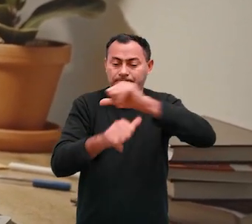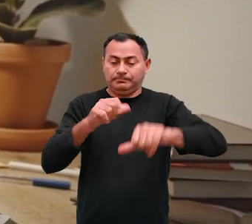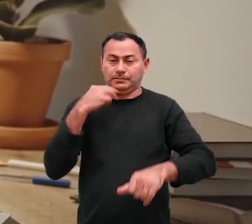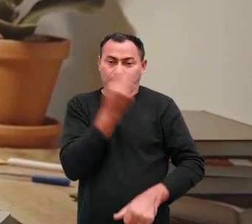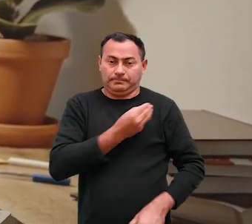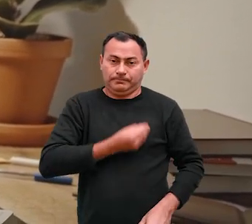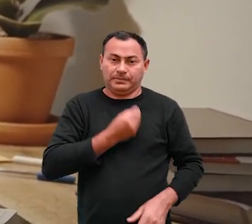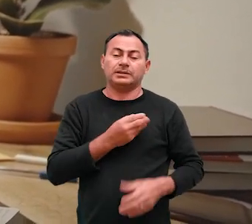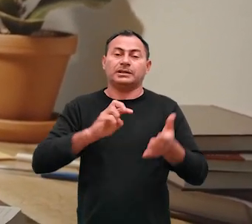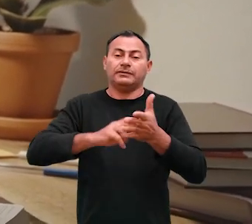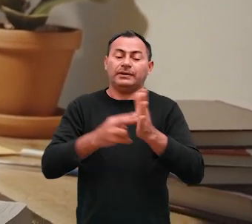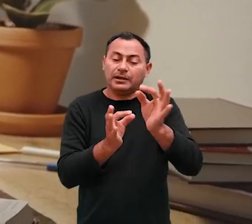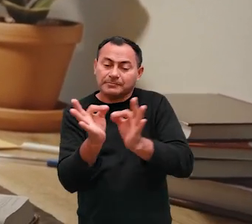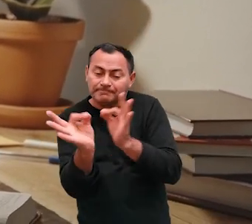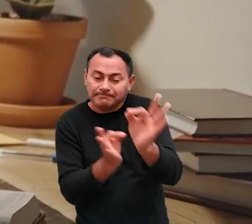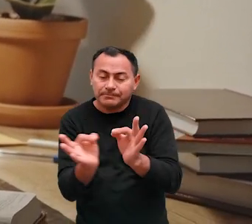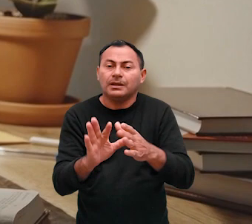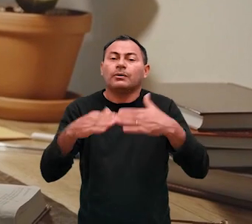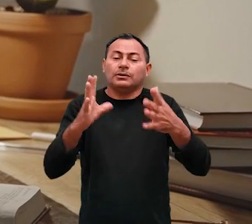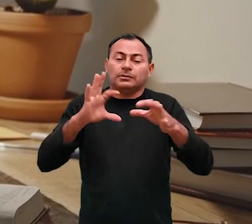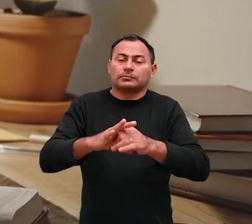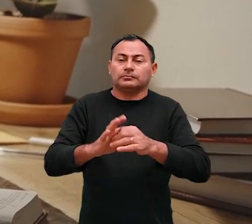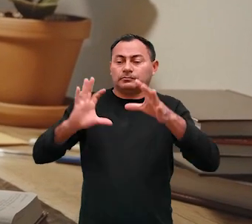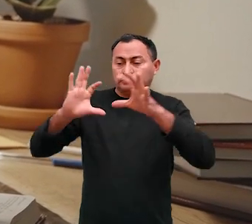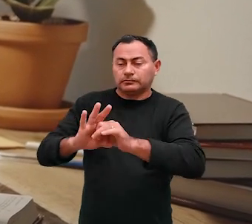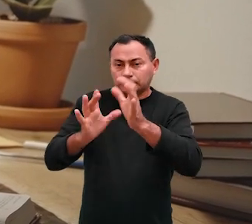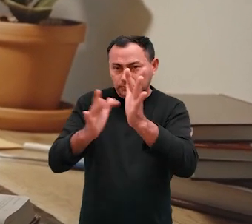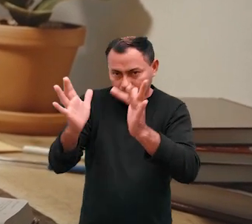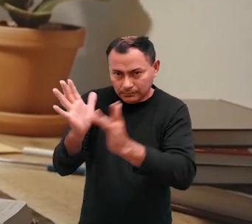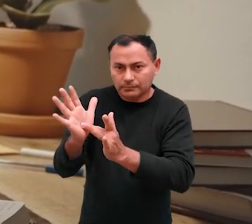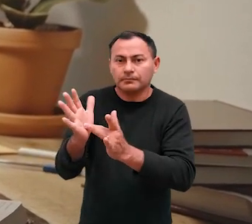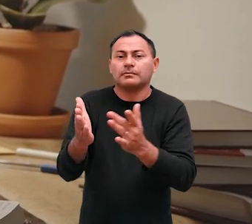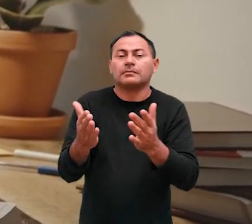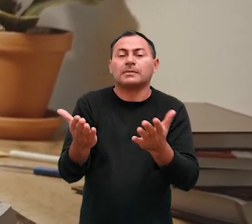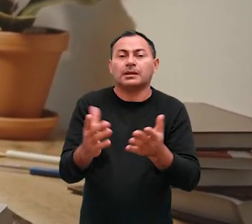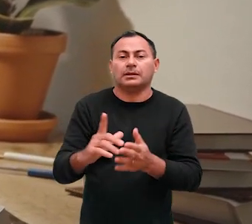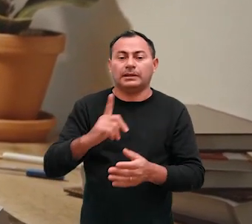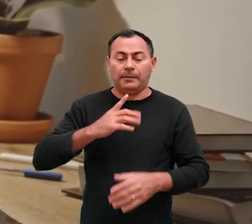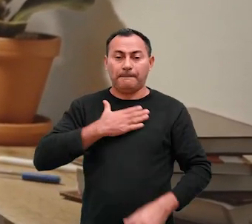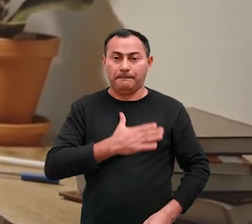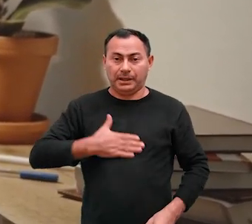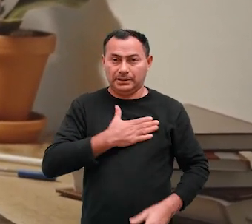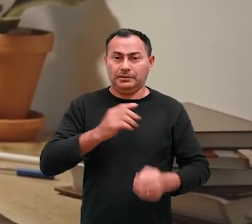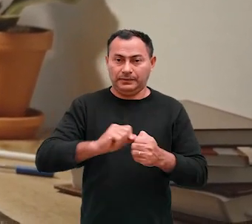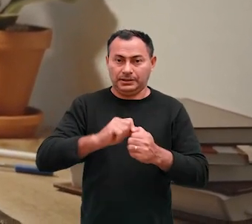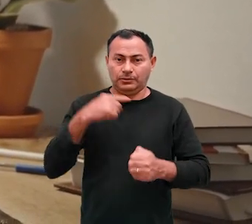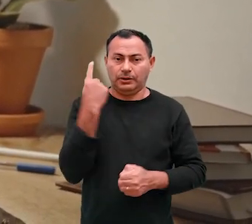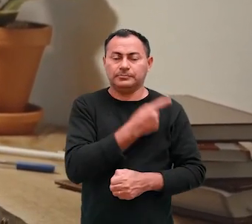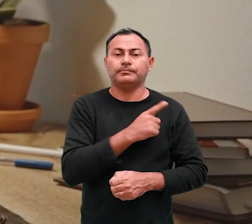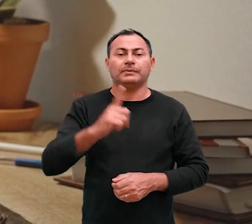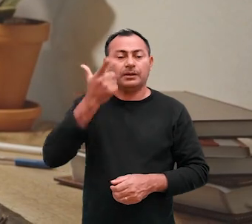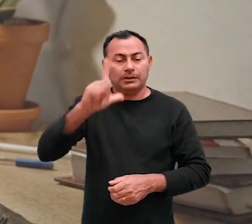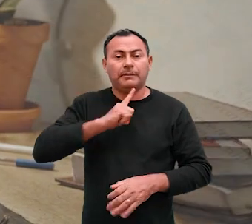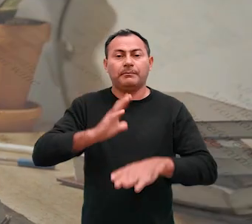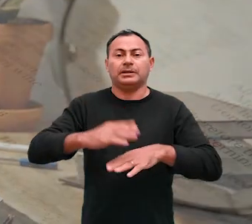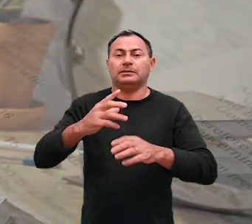Isso significa a poda. E quando estamos ligados a essa videira, ligados a Jesus, Ele tem prazer em fazer isso, para que